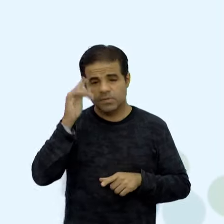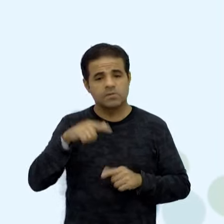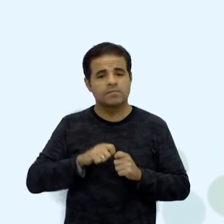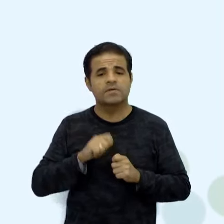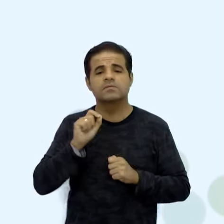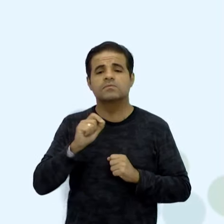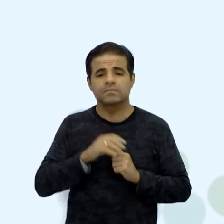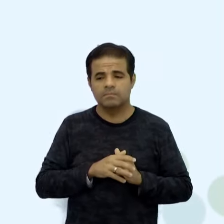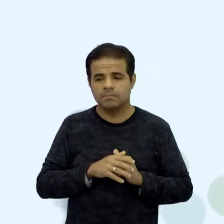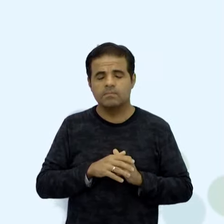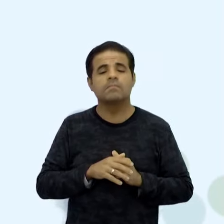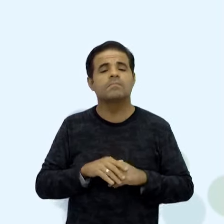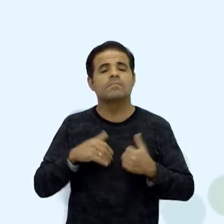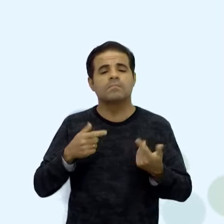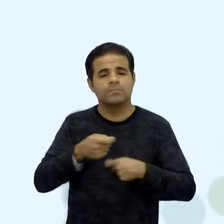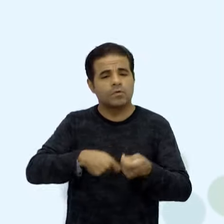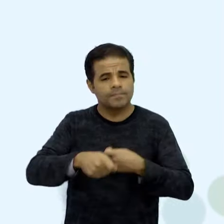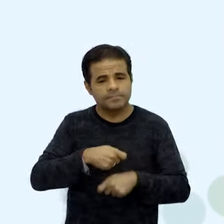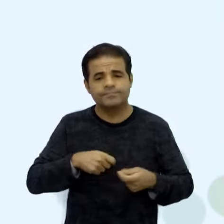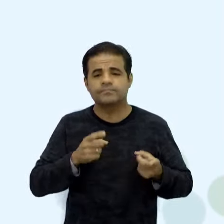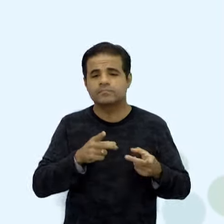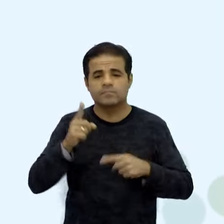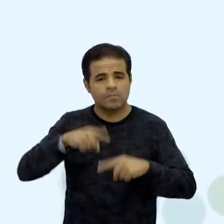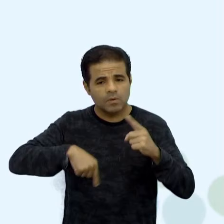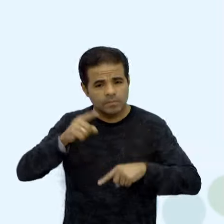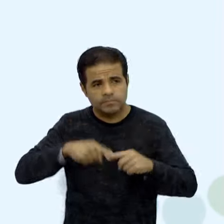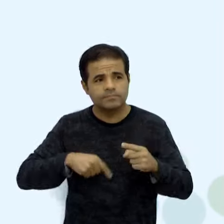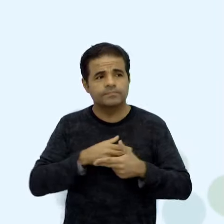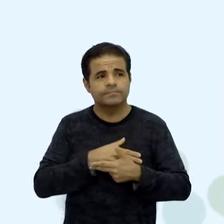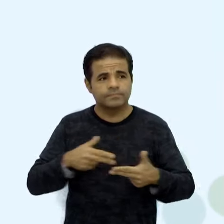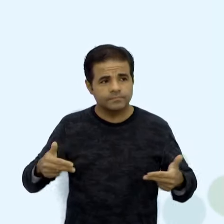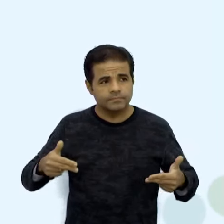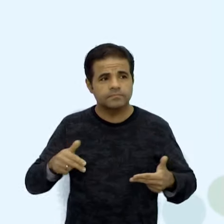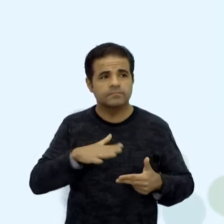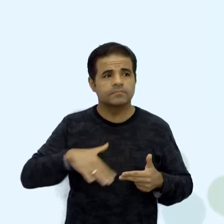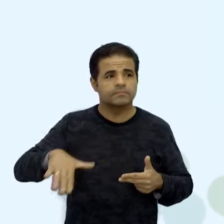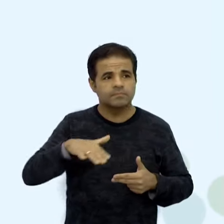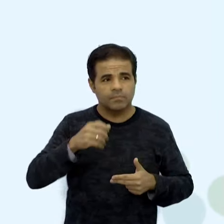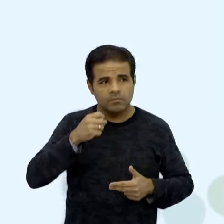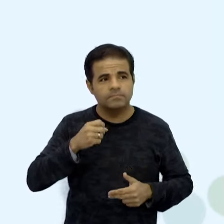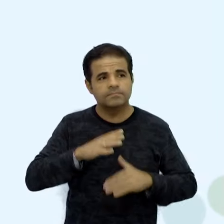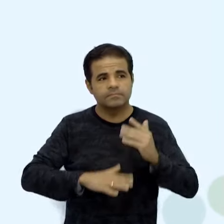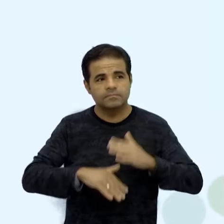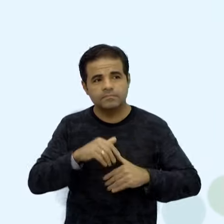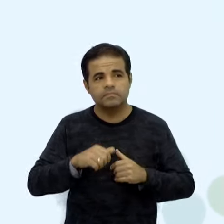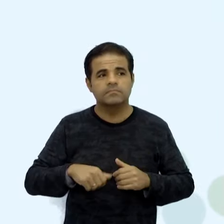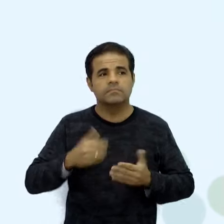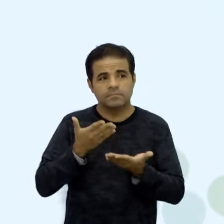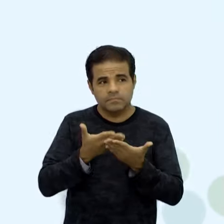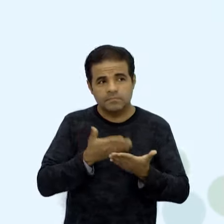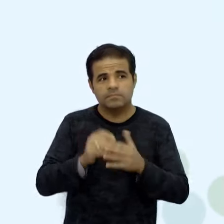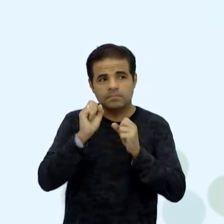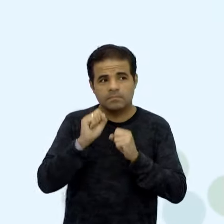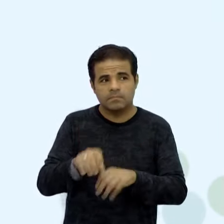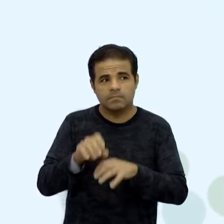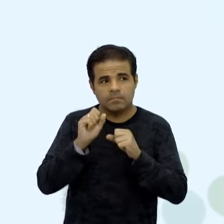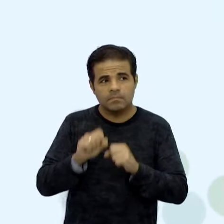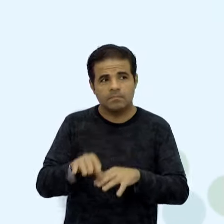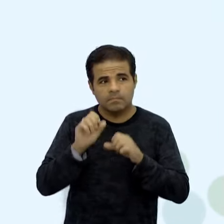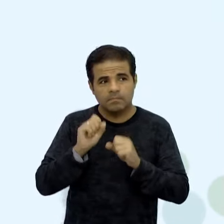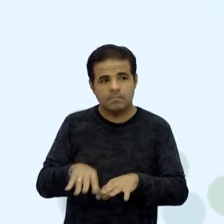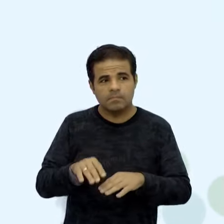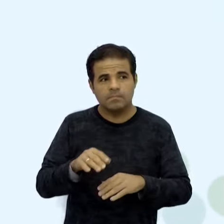pessoas, elas comercializavam produtos, os filósofos, né, davam as suas aulas, a política